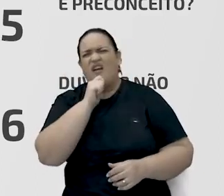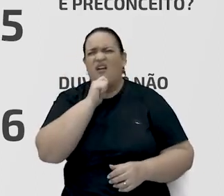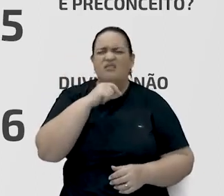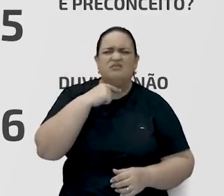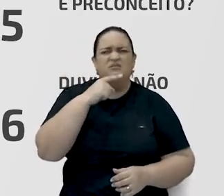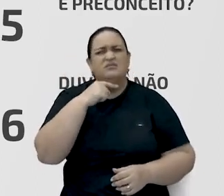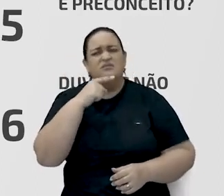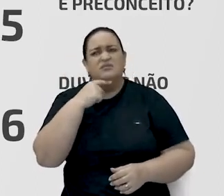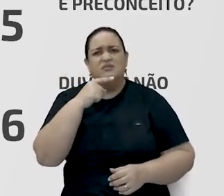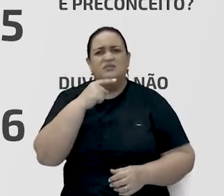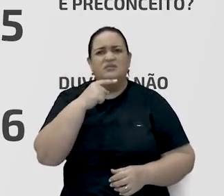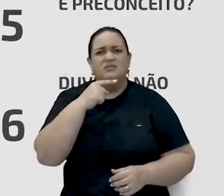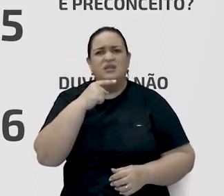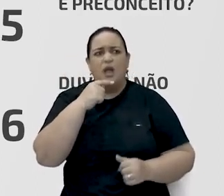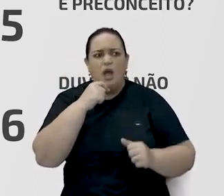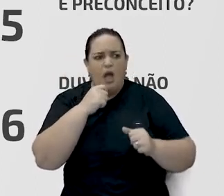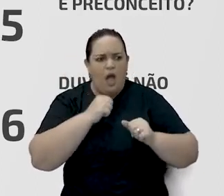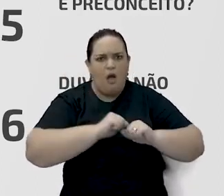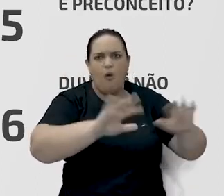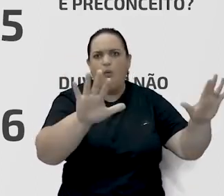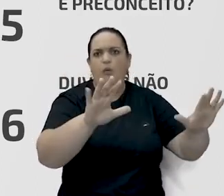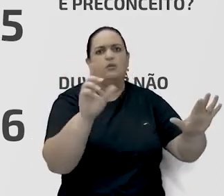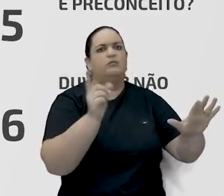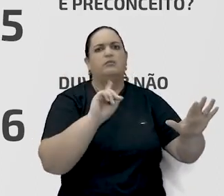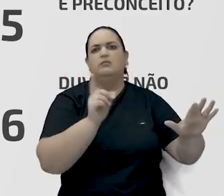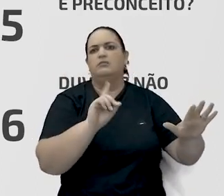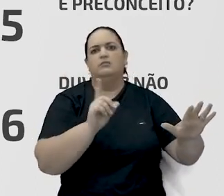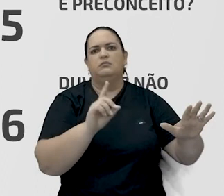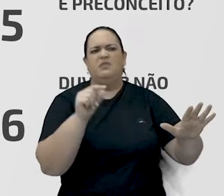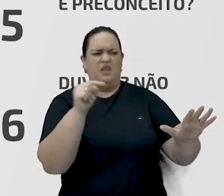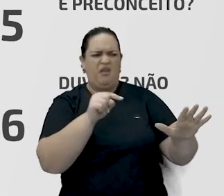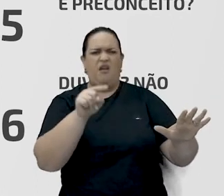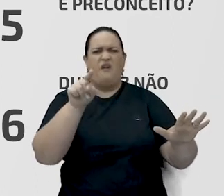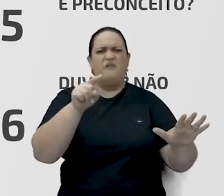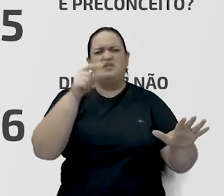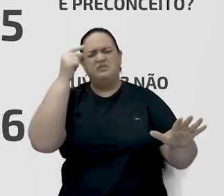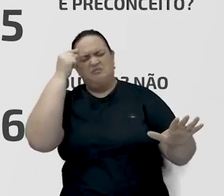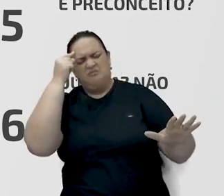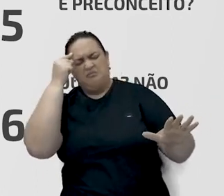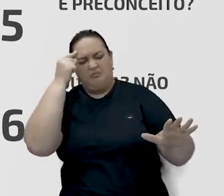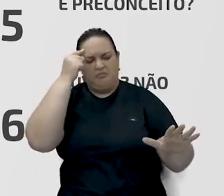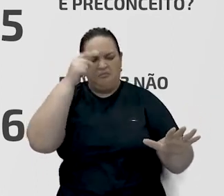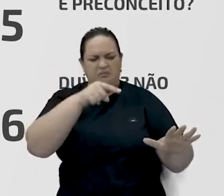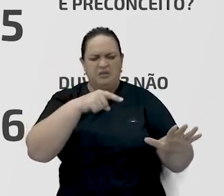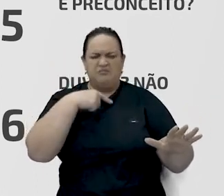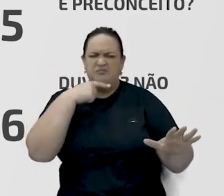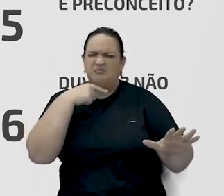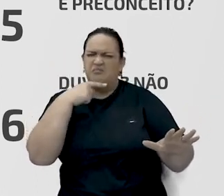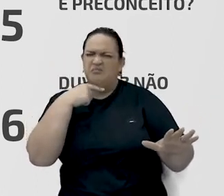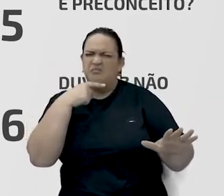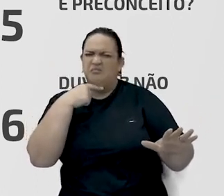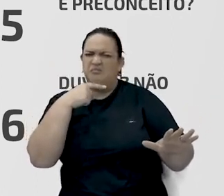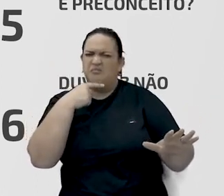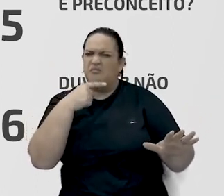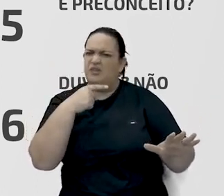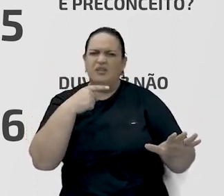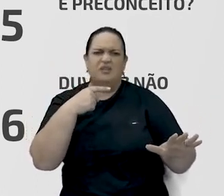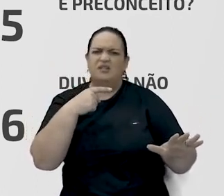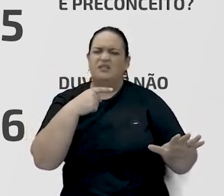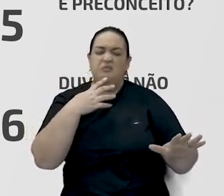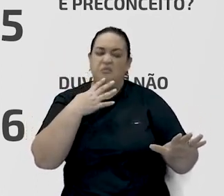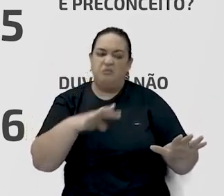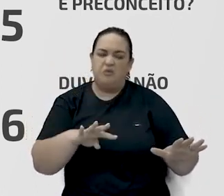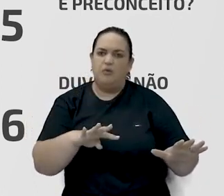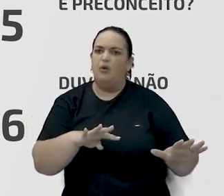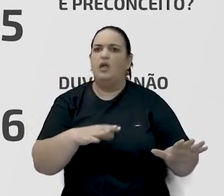interessante é não repasse. Se a informação ela passa por esse filtro e mesmo assim ela ainda